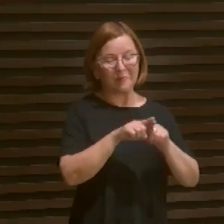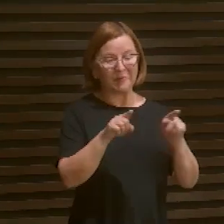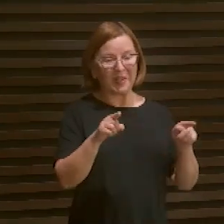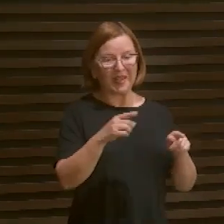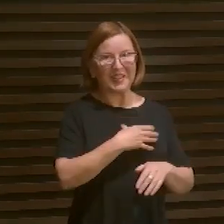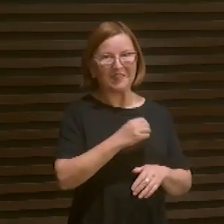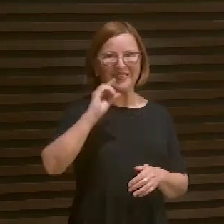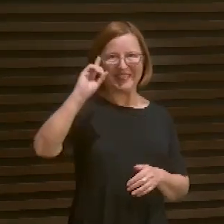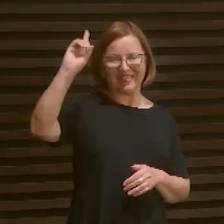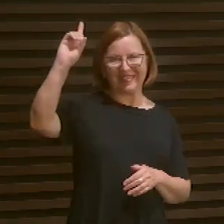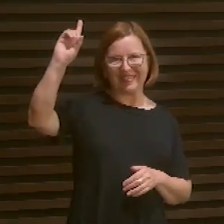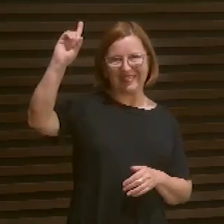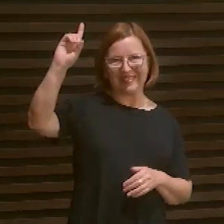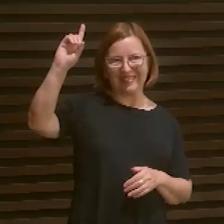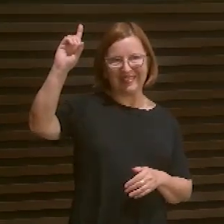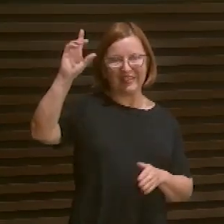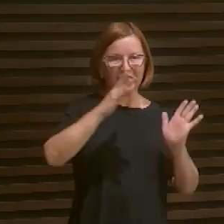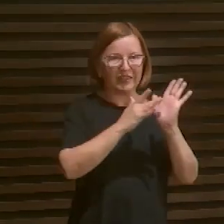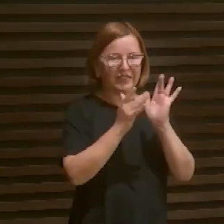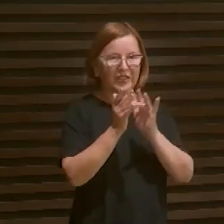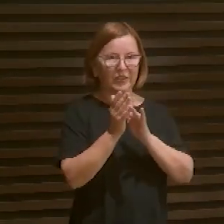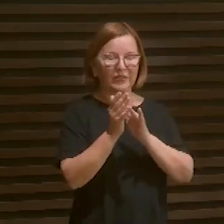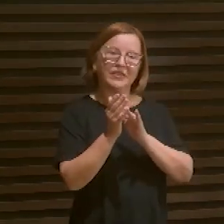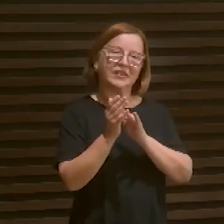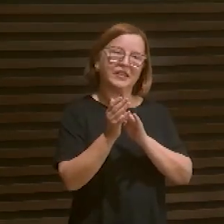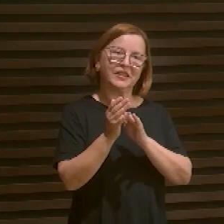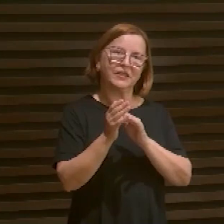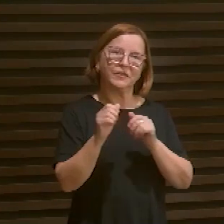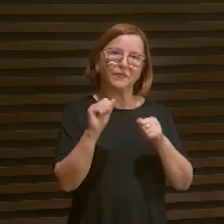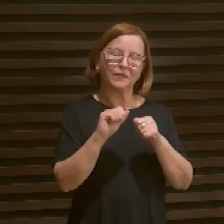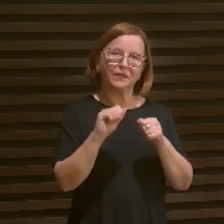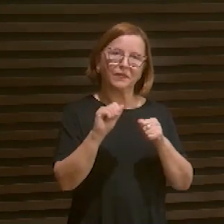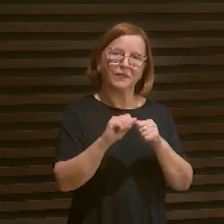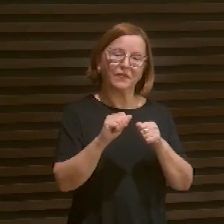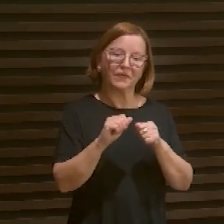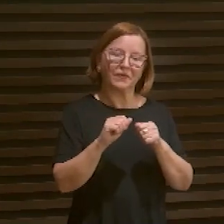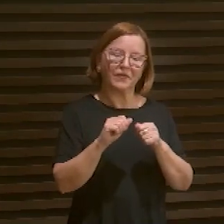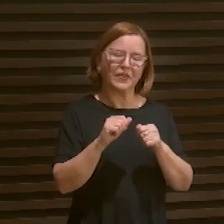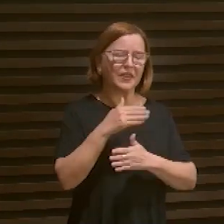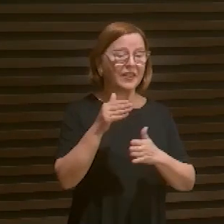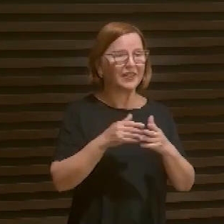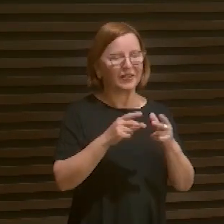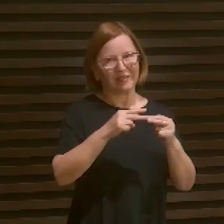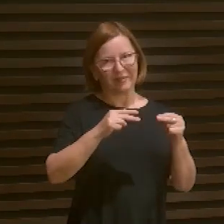de Deus. E ele foi quem estabeleceu todas as